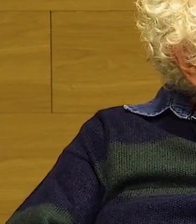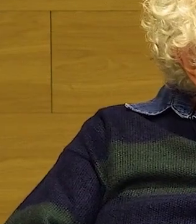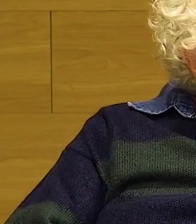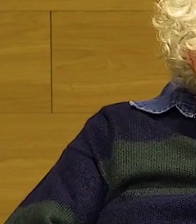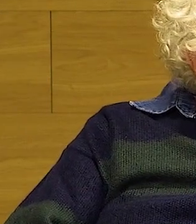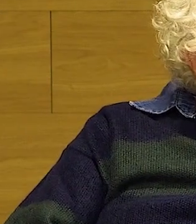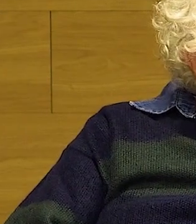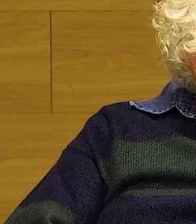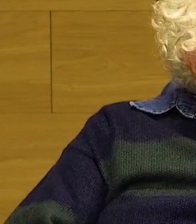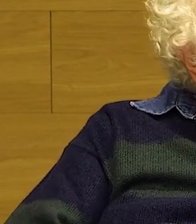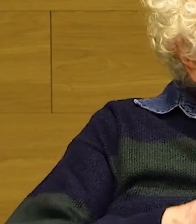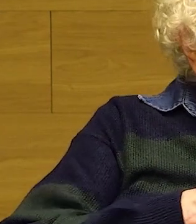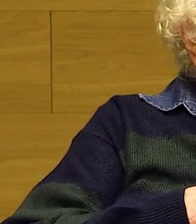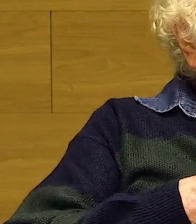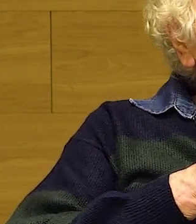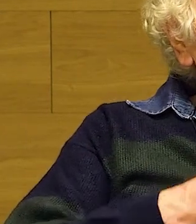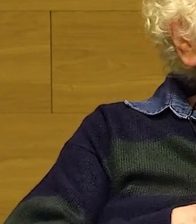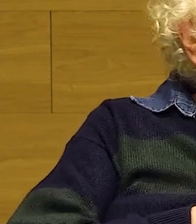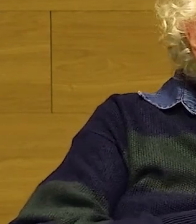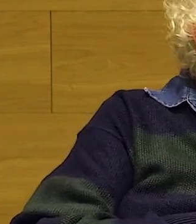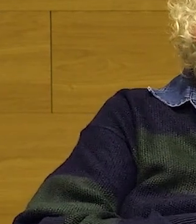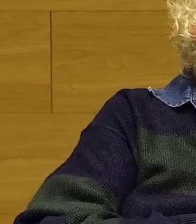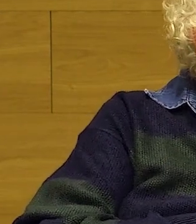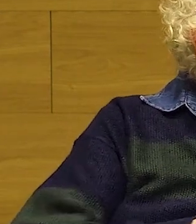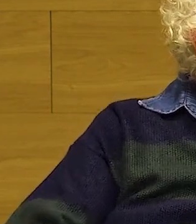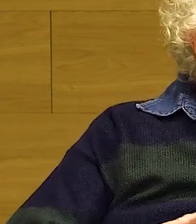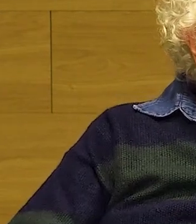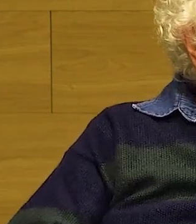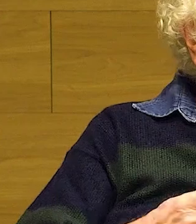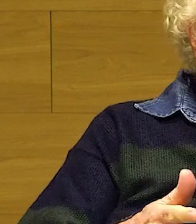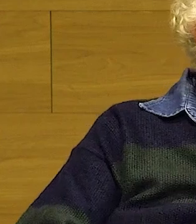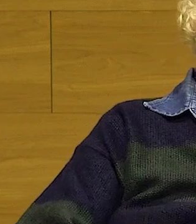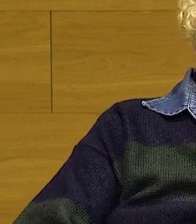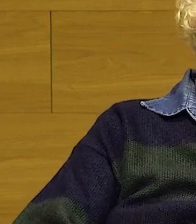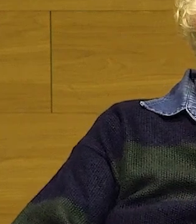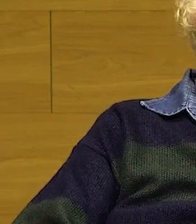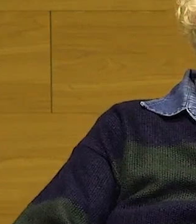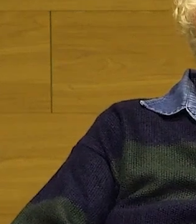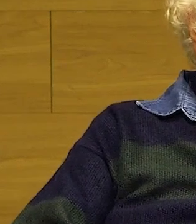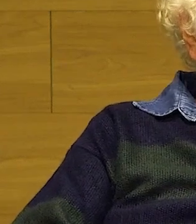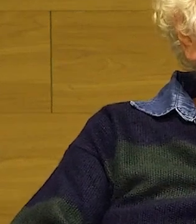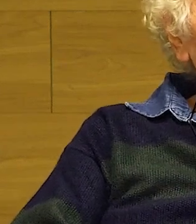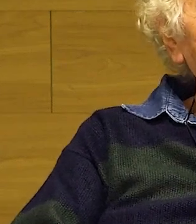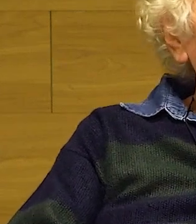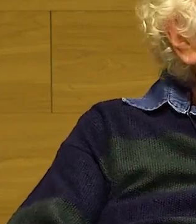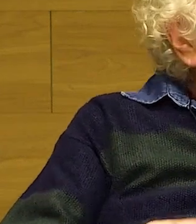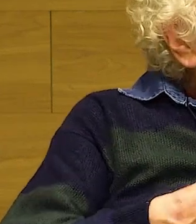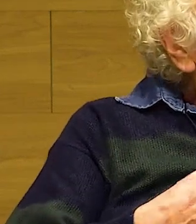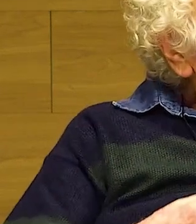diversidade como a única coisa. Sheila, quer falar com a gente? Por falar em diversidade na